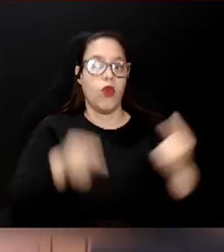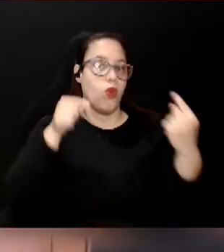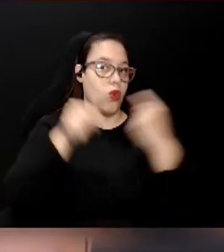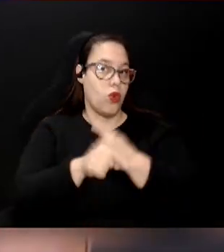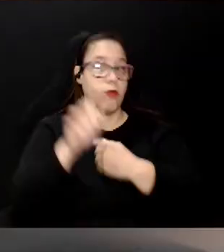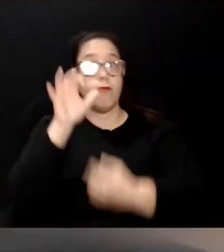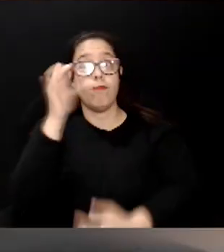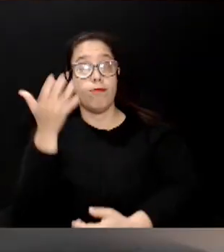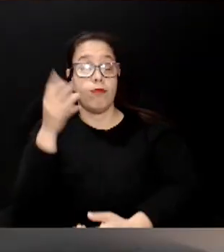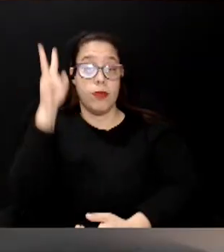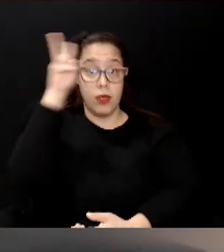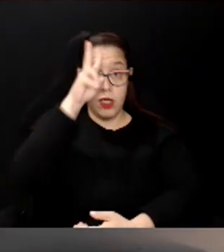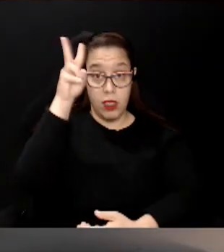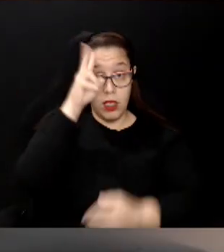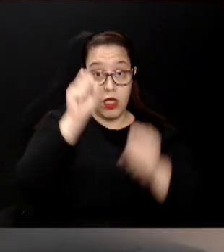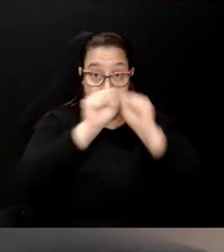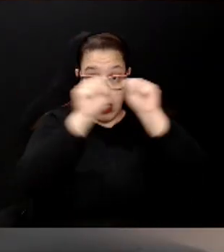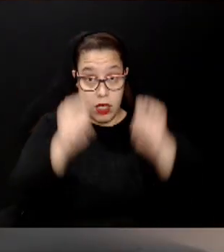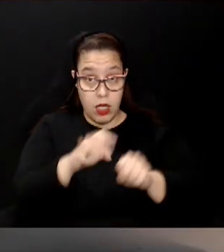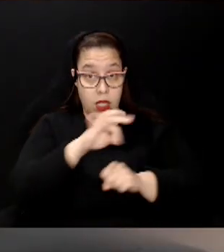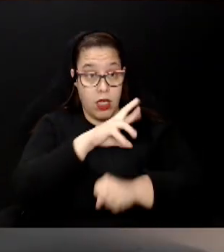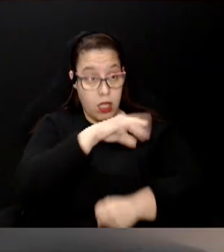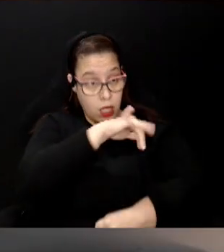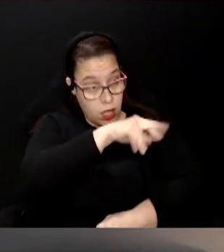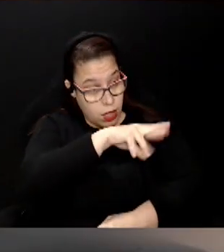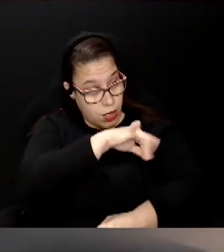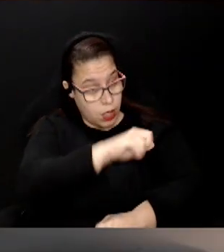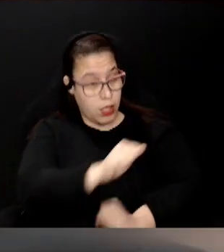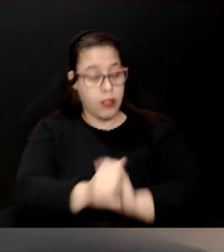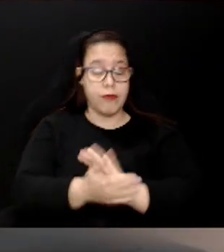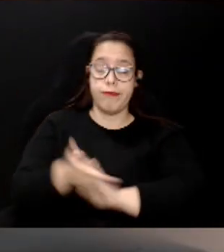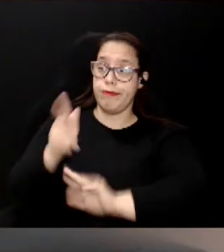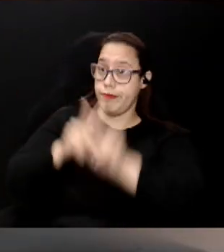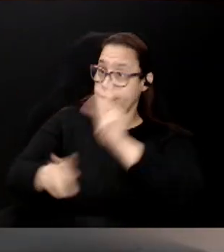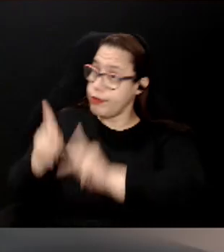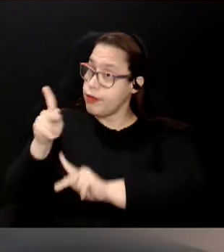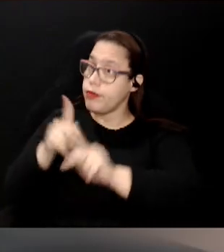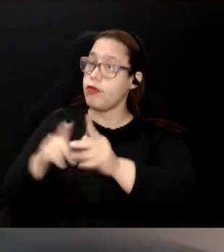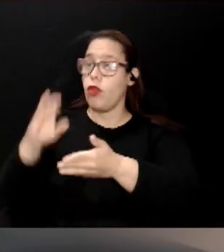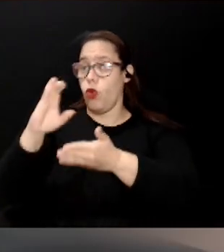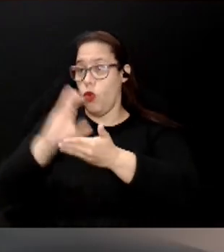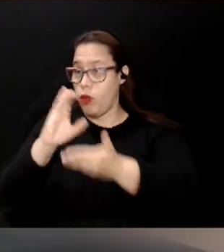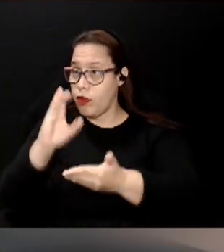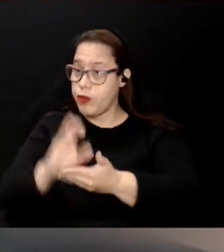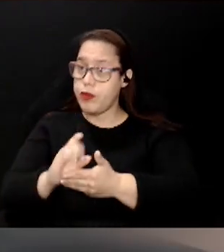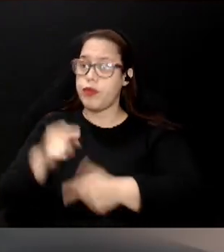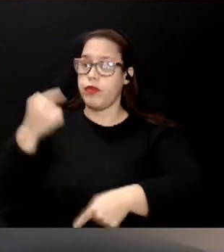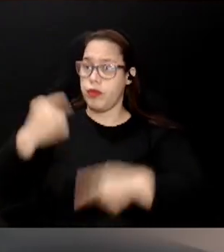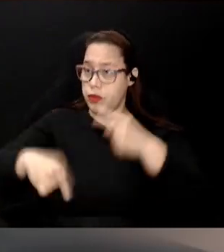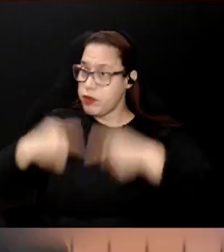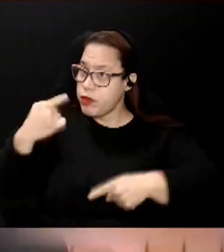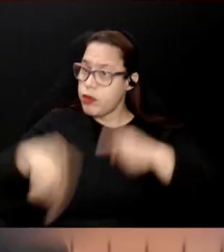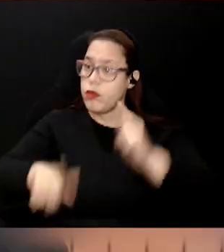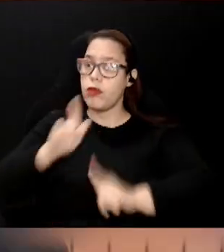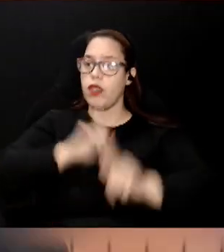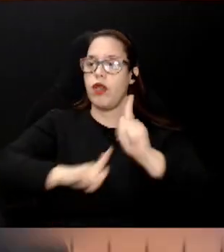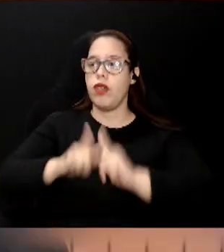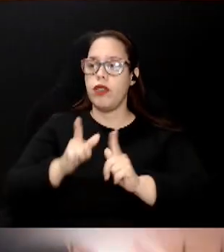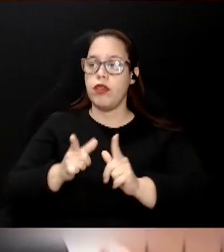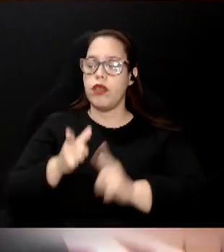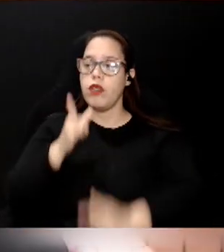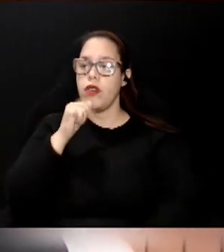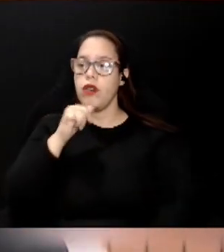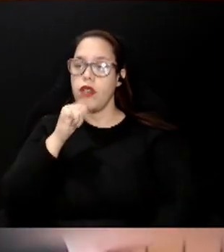sistema Cantareira, né? A participação da população nos conselhos e nas discussões sobre a gestão dos recursos hídricos também